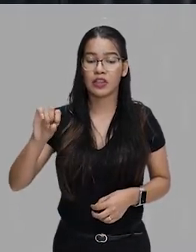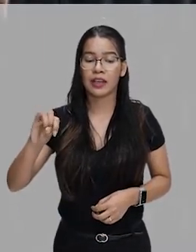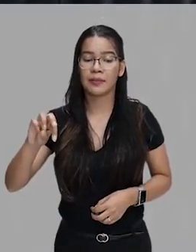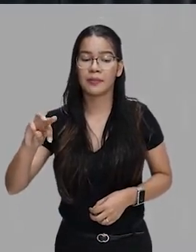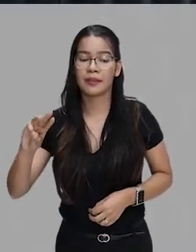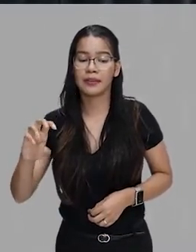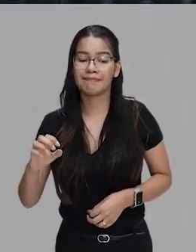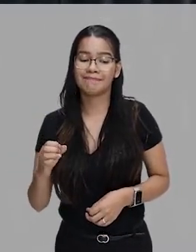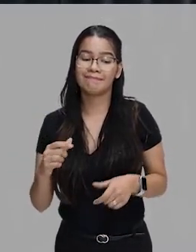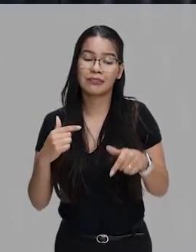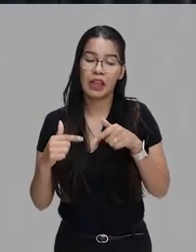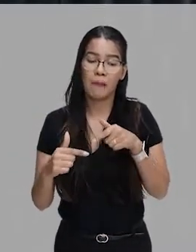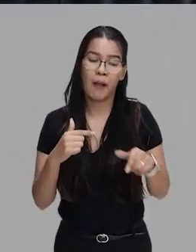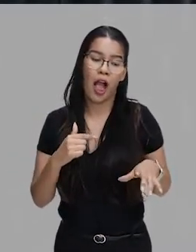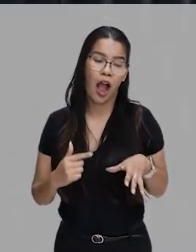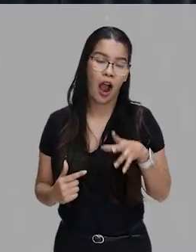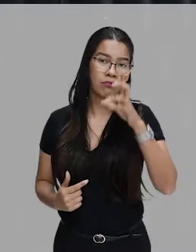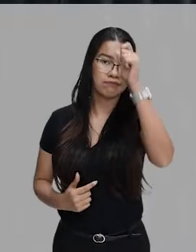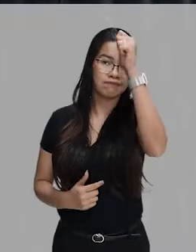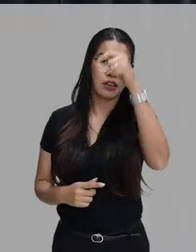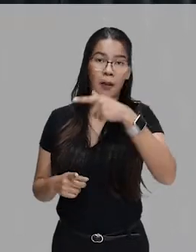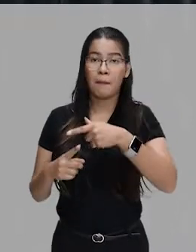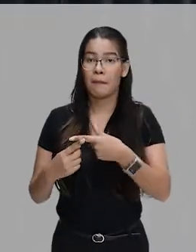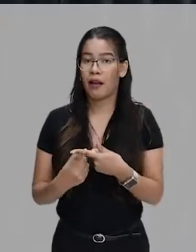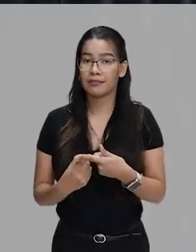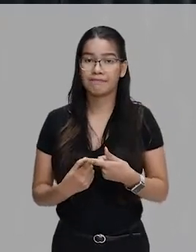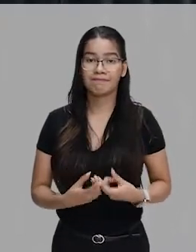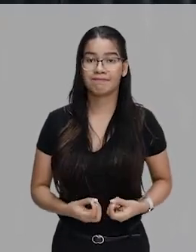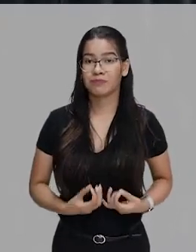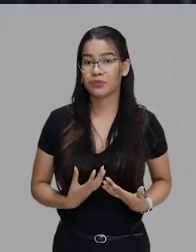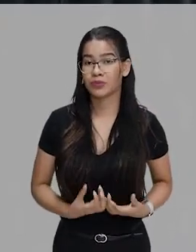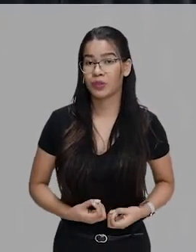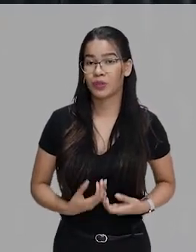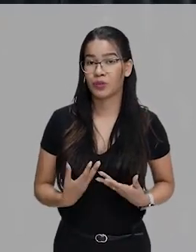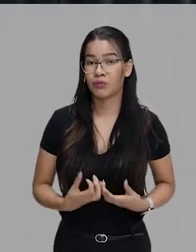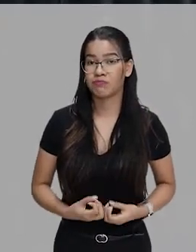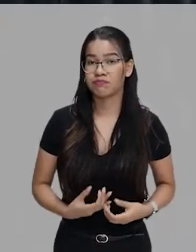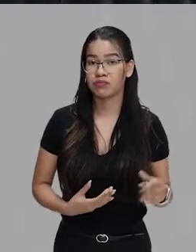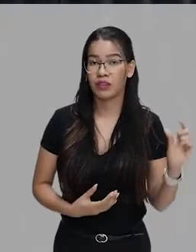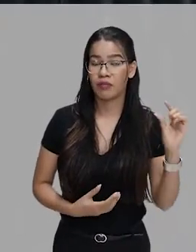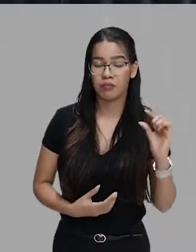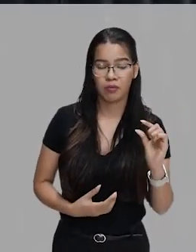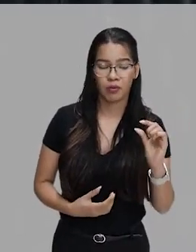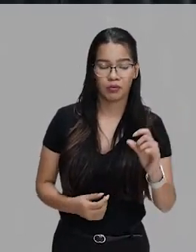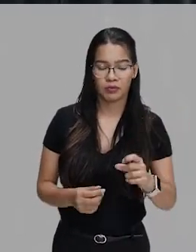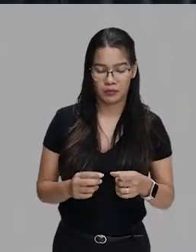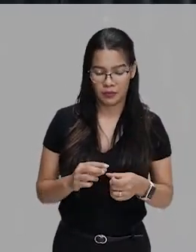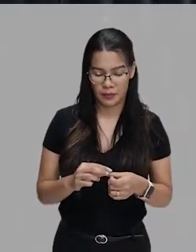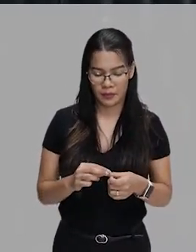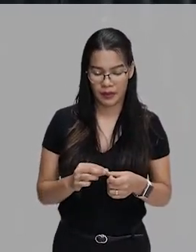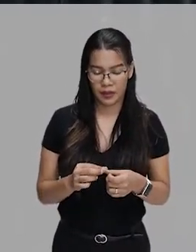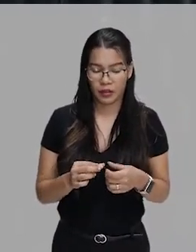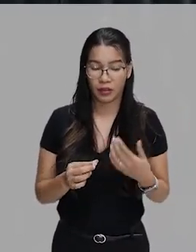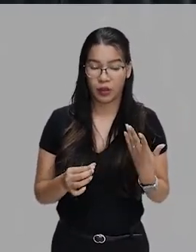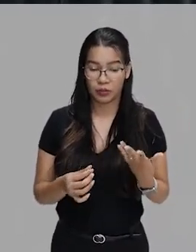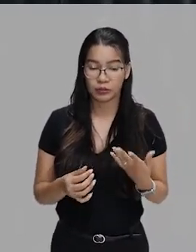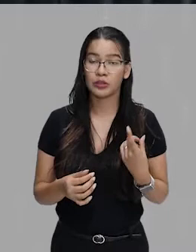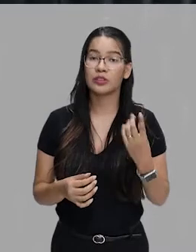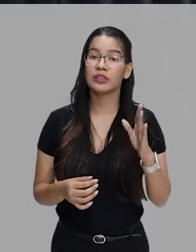mas ele produz pouco. Olha só, ele trabalha depressa. Quem trabalha depressa deve produzir mais. Então, aqui eu já tenho